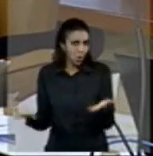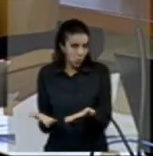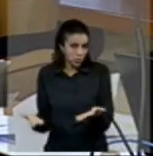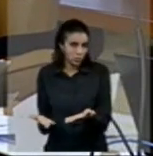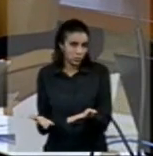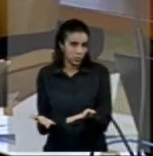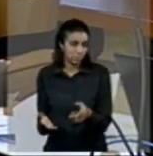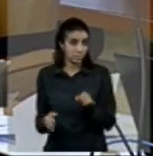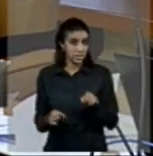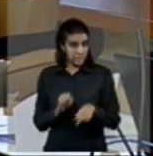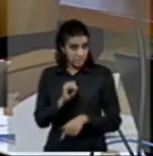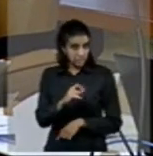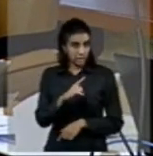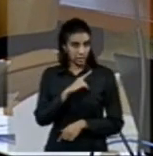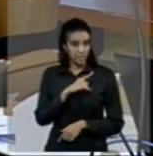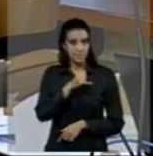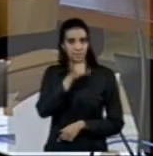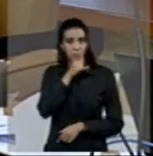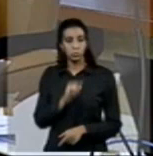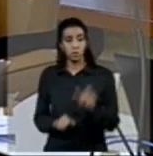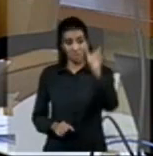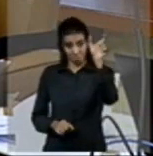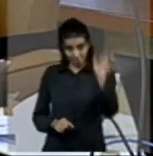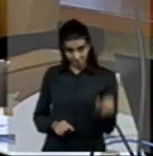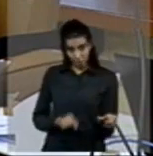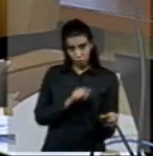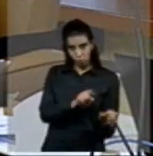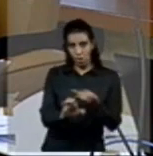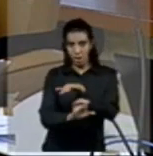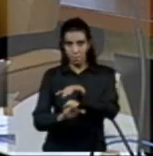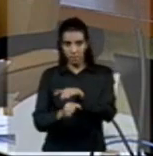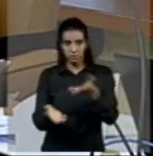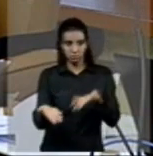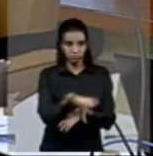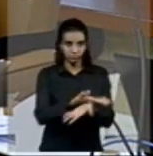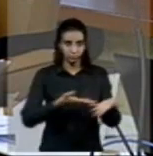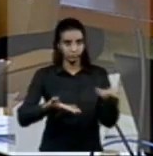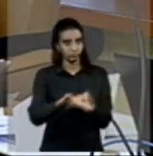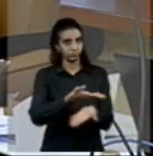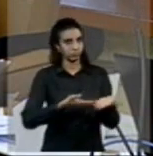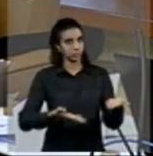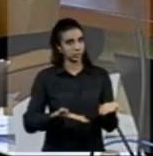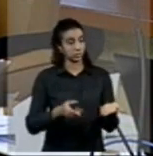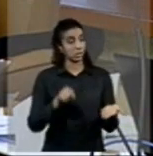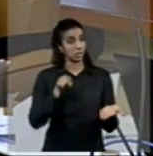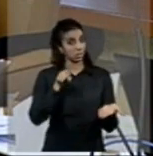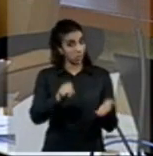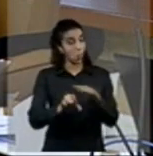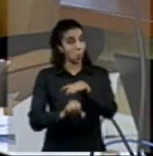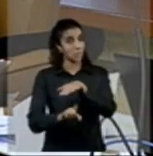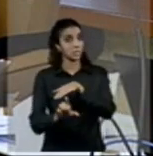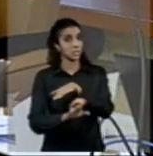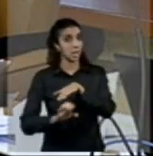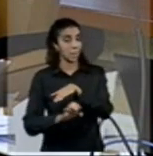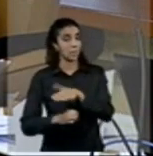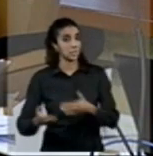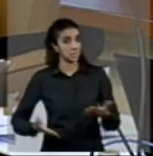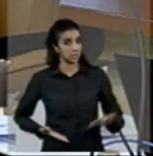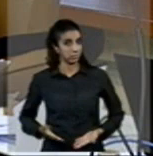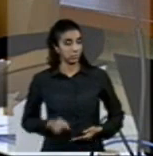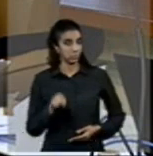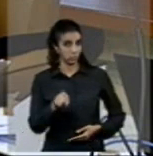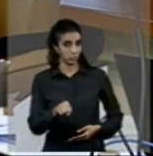se a relação entre empregador e empregado ocorre diretamente com a empresa tomadora de serviço, ou se